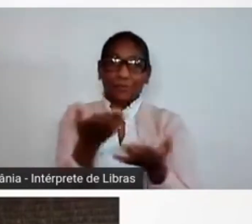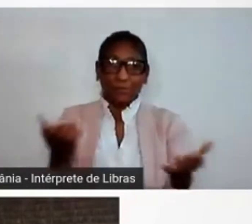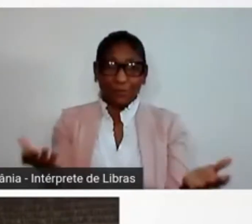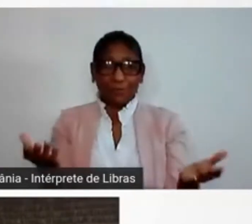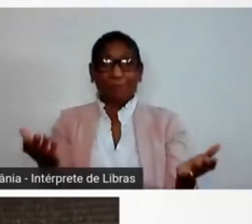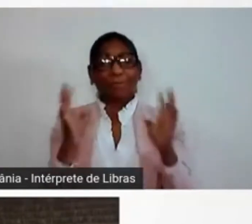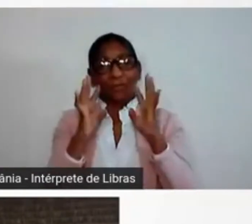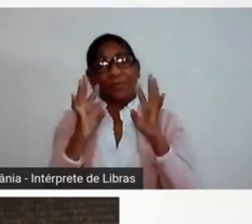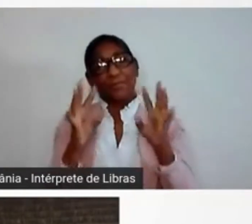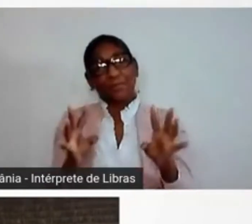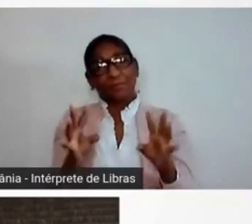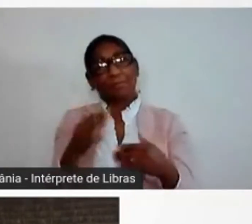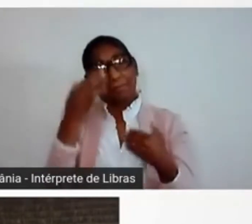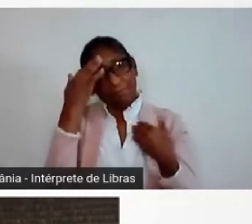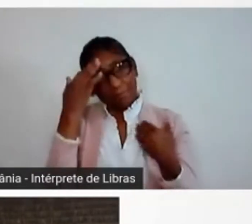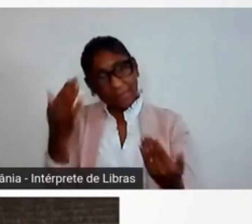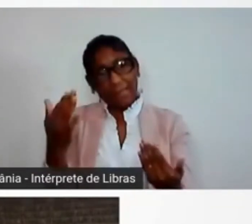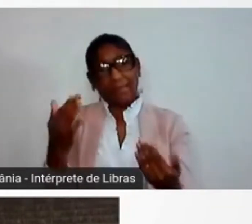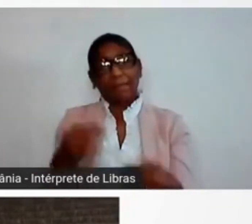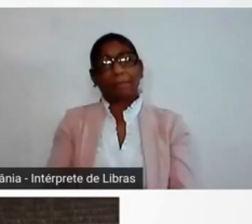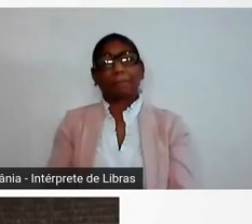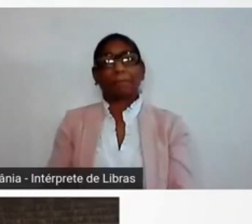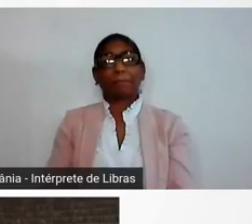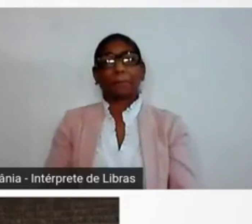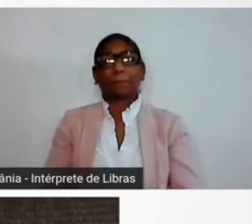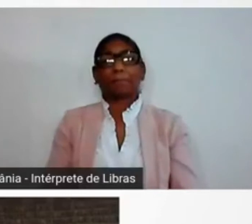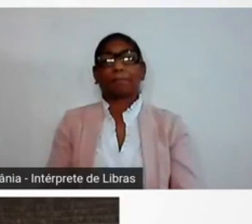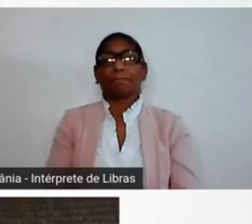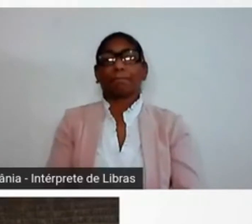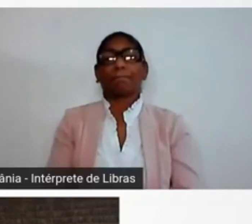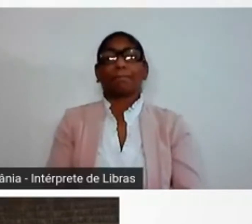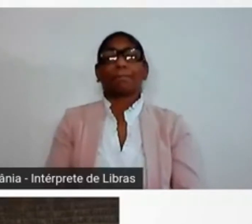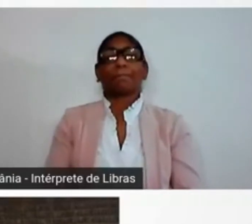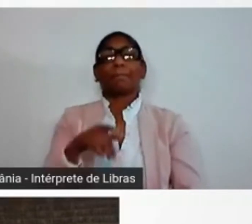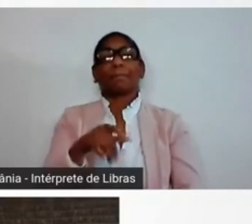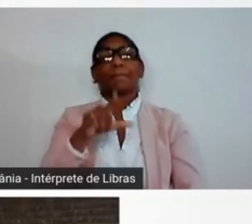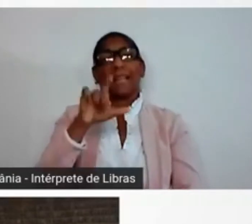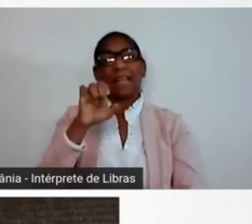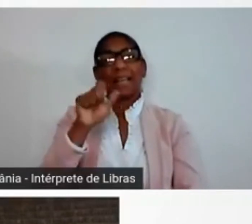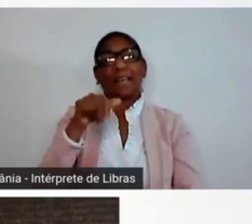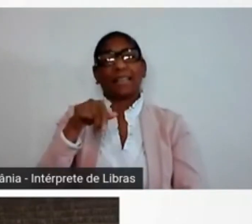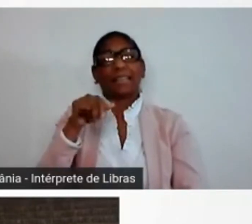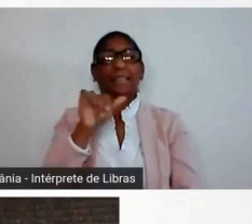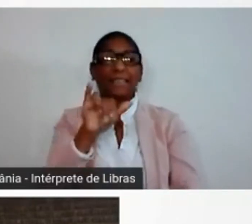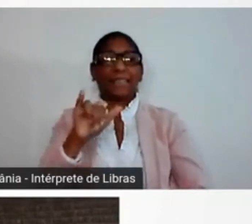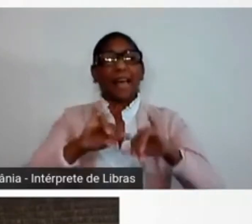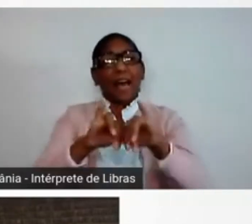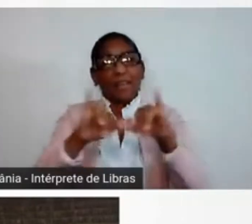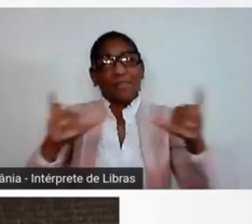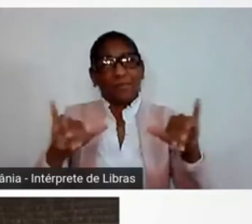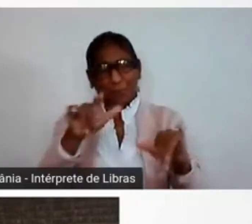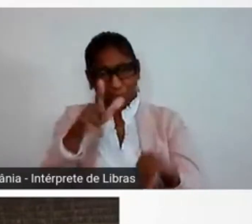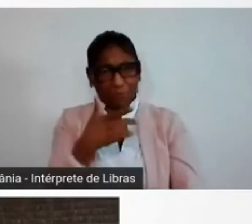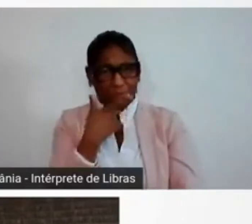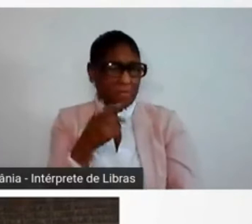nos Obrigado. Boa tarde. A Leani botou aqui uma mensagem aqui no private chat aqui. Leani, tu queres destacar